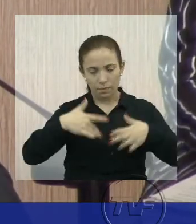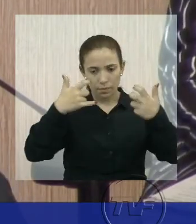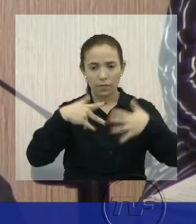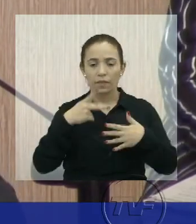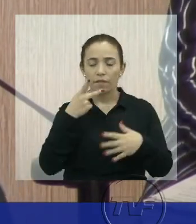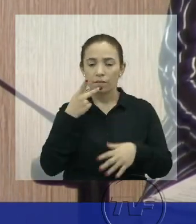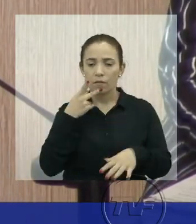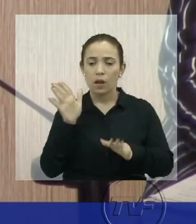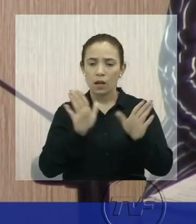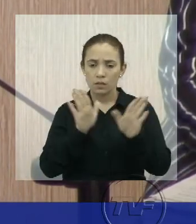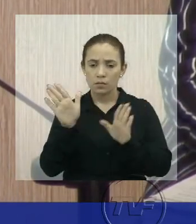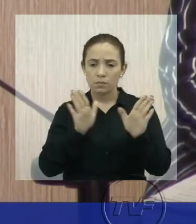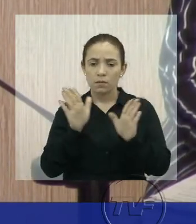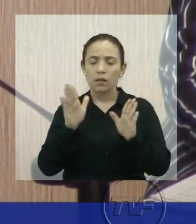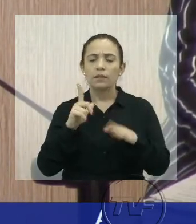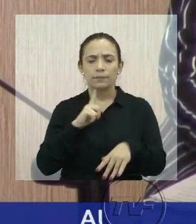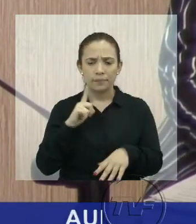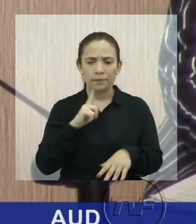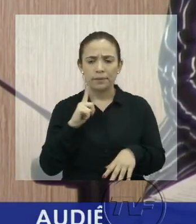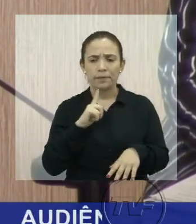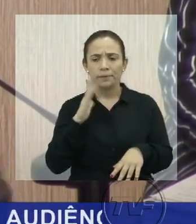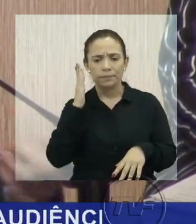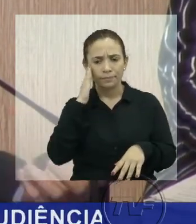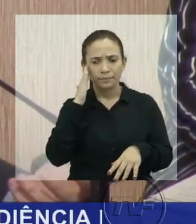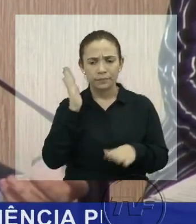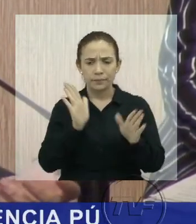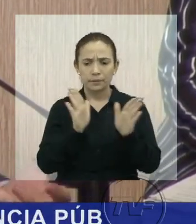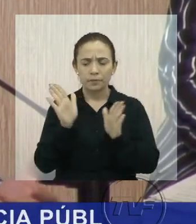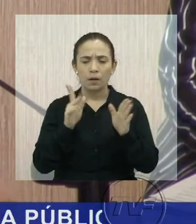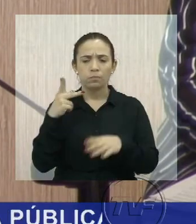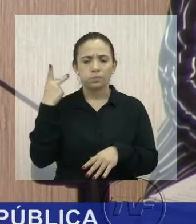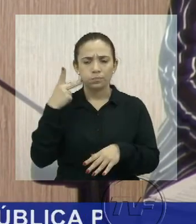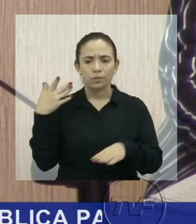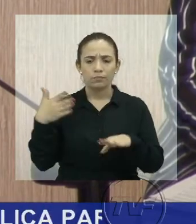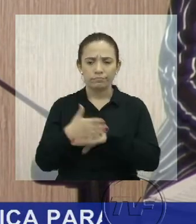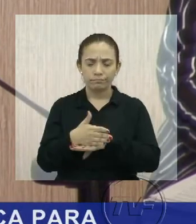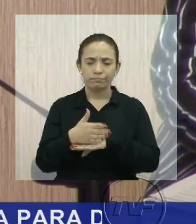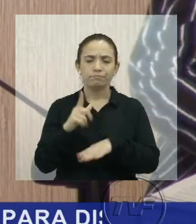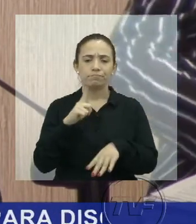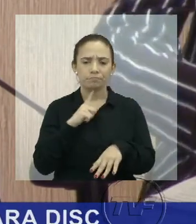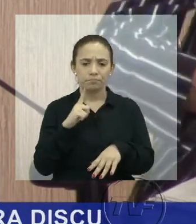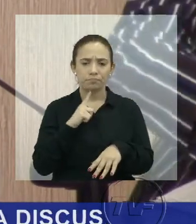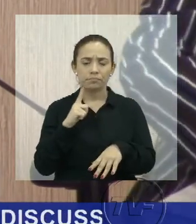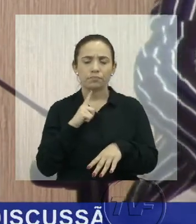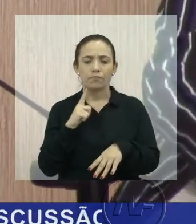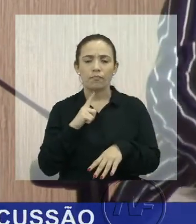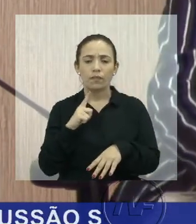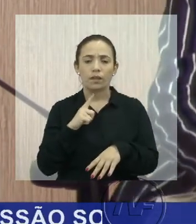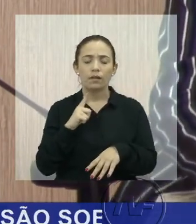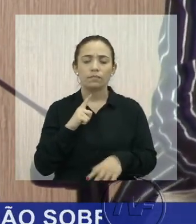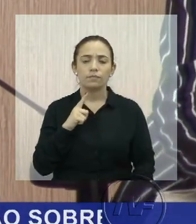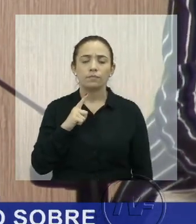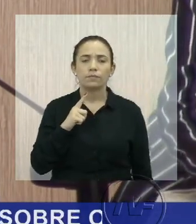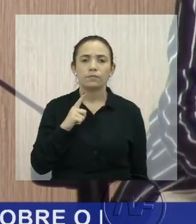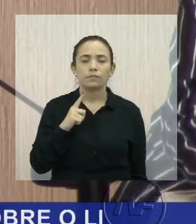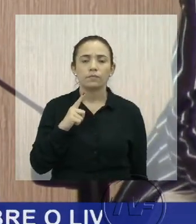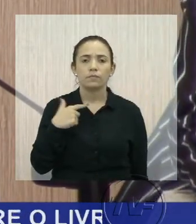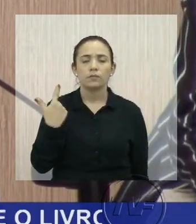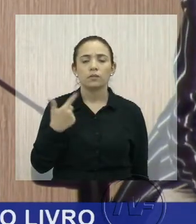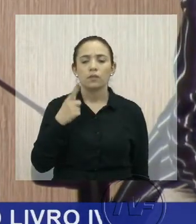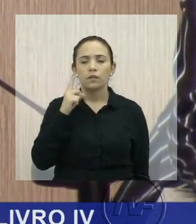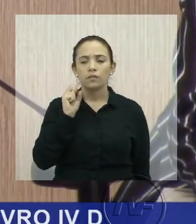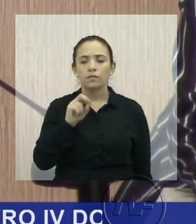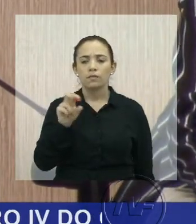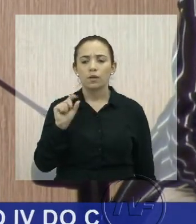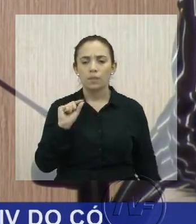acessibilidade, que é um assunto cada vez mais presente, a gente teve aqui o promotor presente e tal. o que é que a gente vê quando